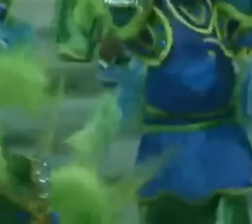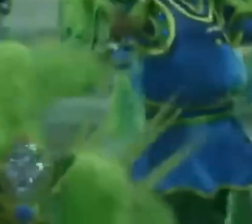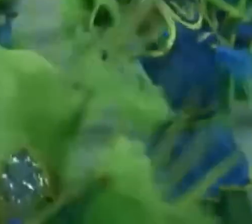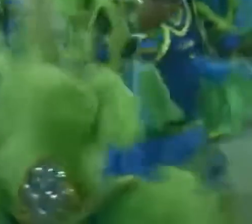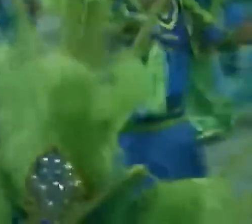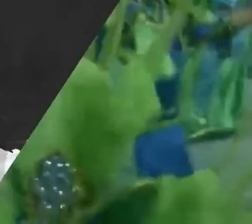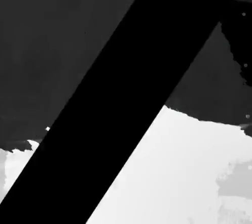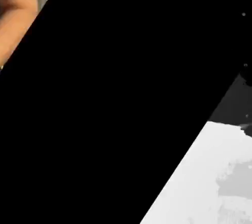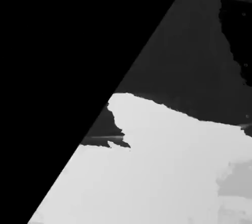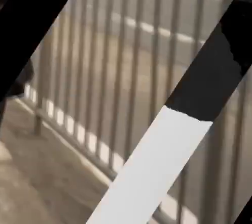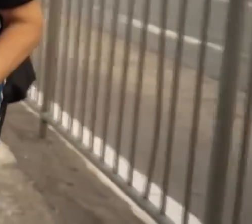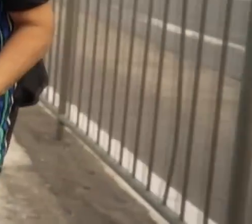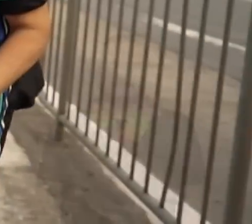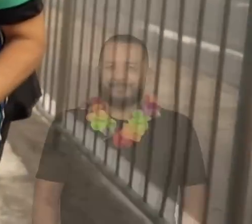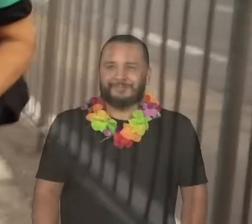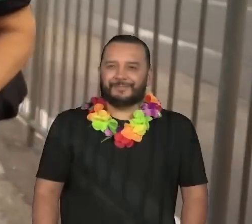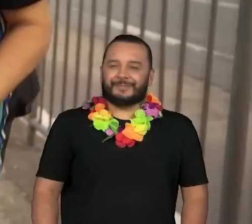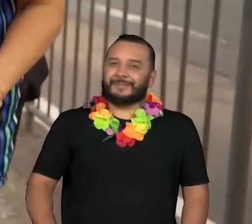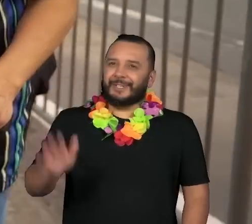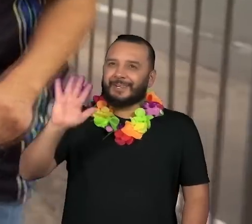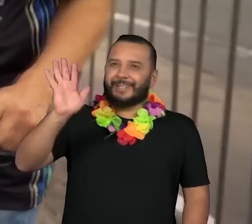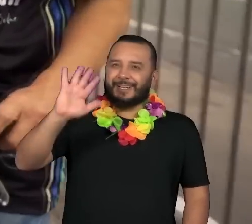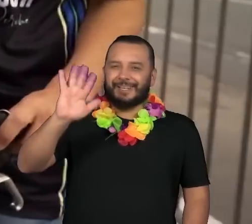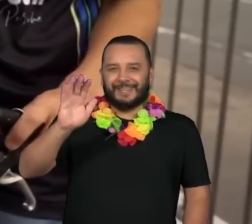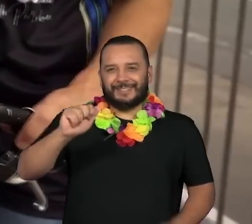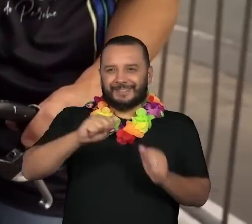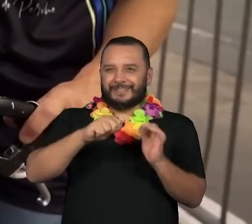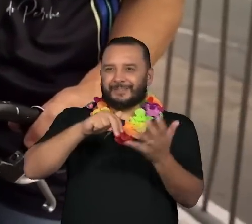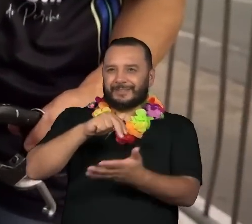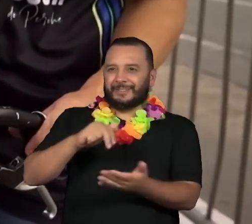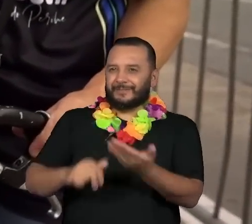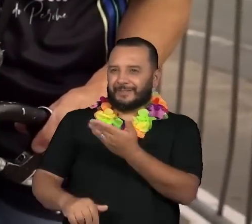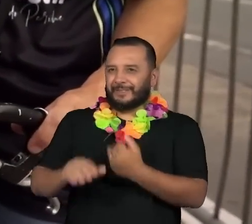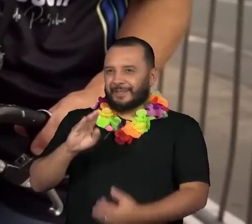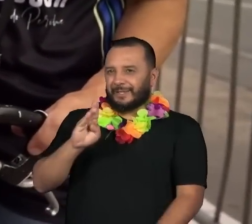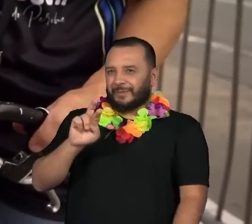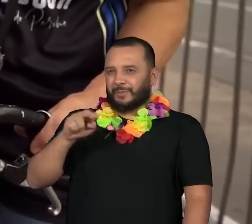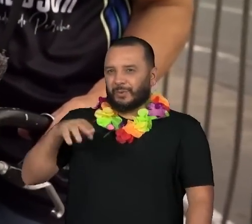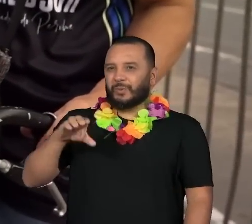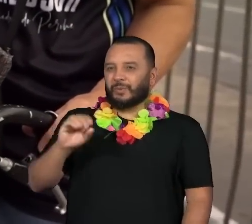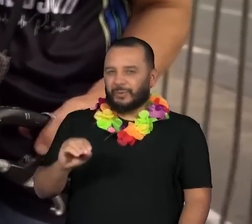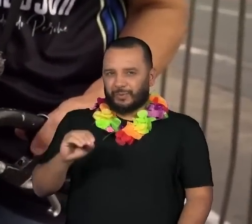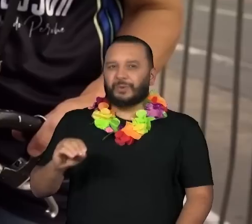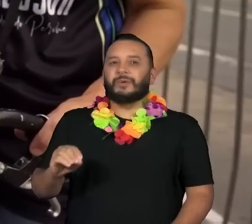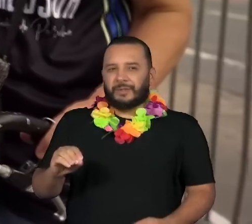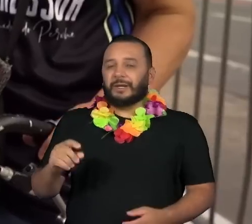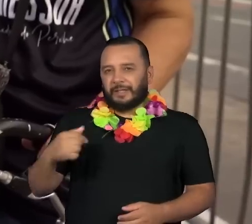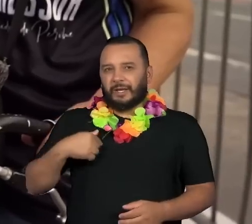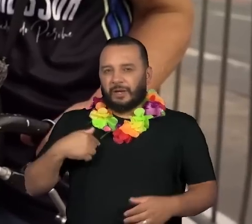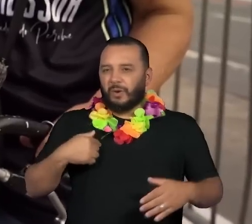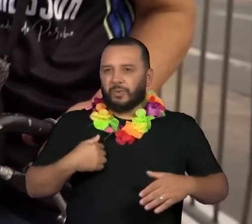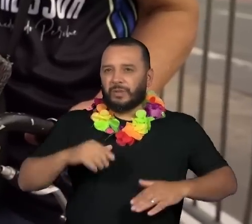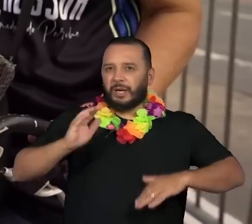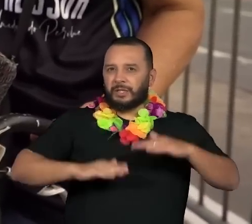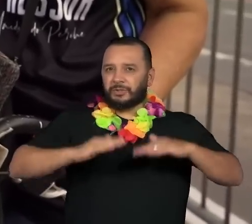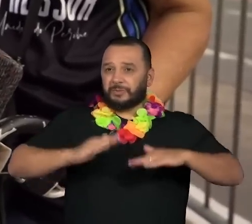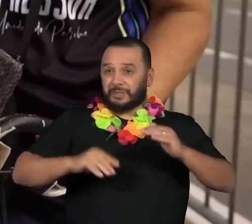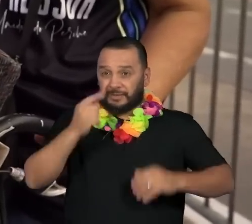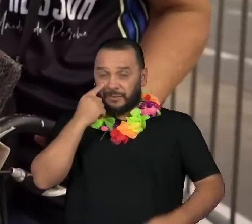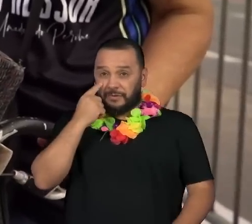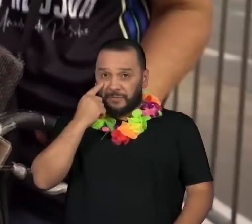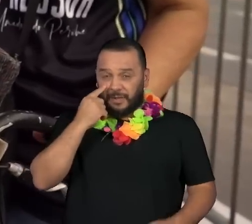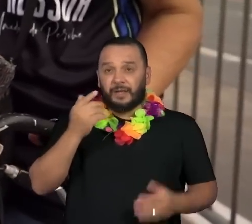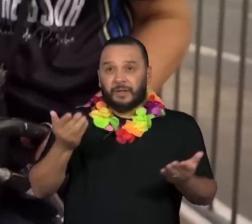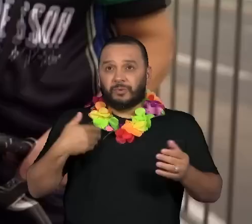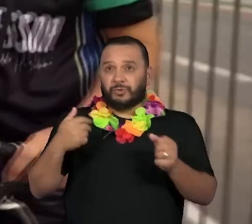essência do meu coração. Salve pessoal da Estação Livre, eu sou o Bruno, ritmista da Peruche, e hoje vocês vão acompanhar eu indo